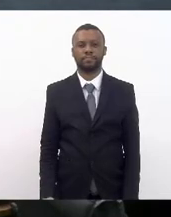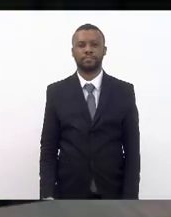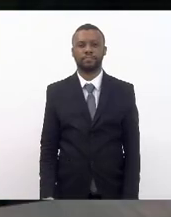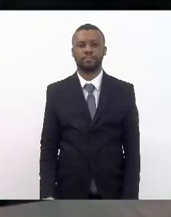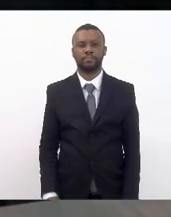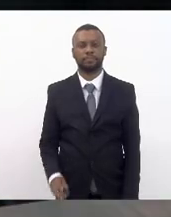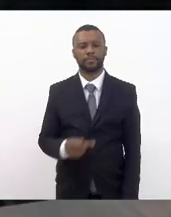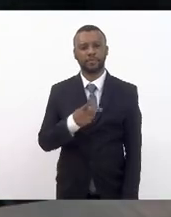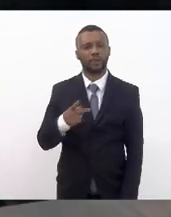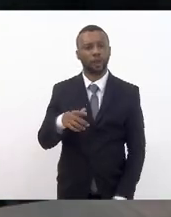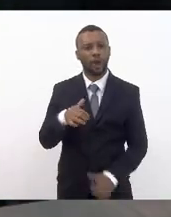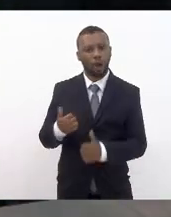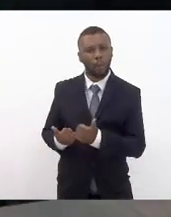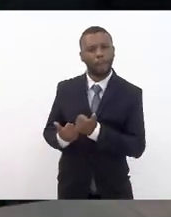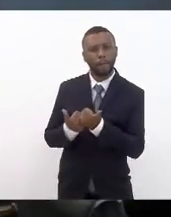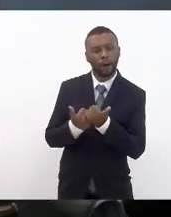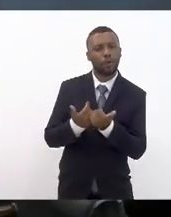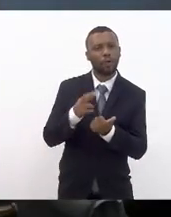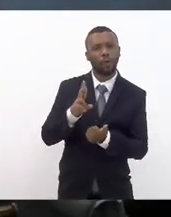Presidente, acompanho o relator.